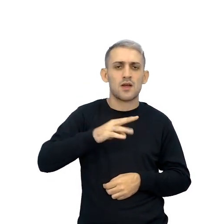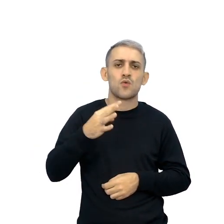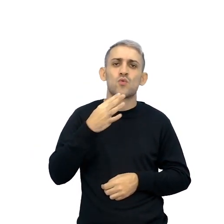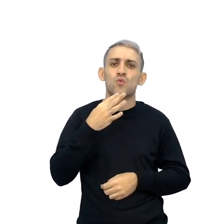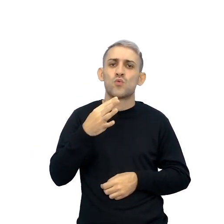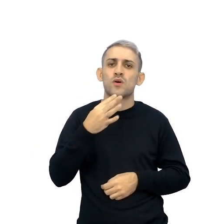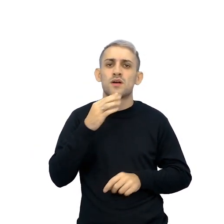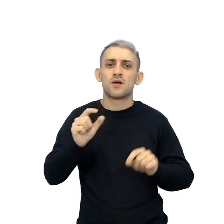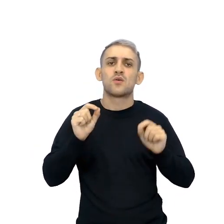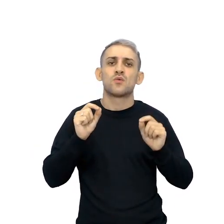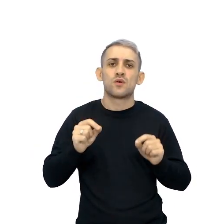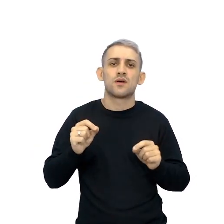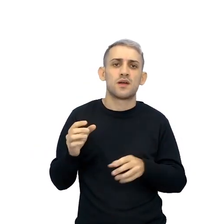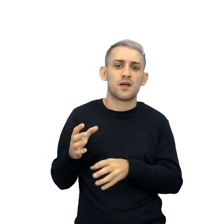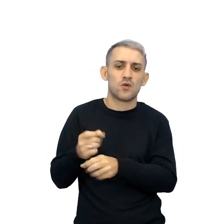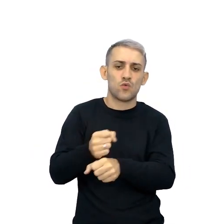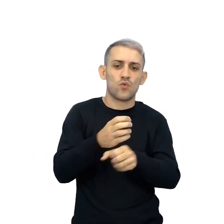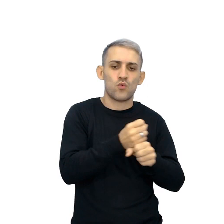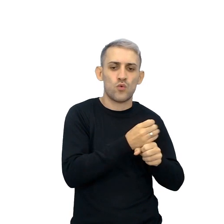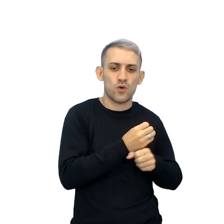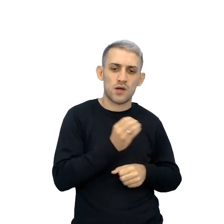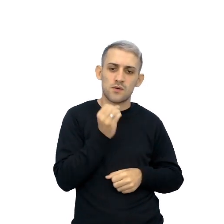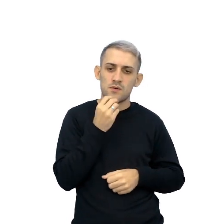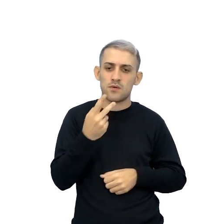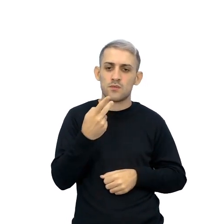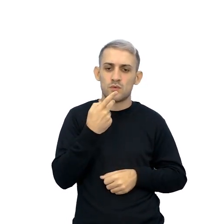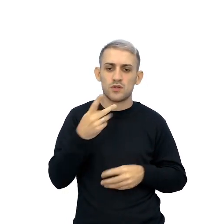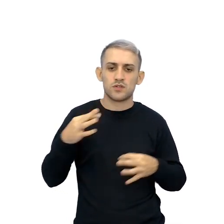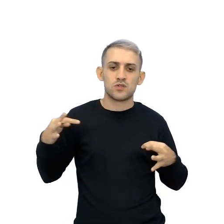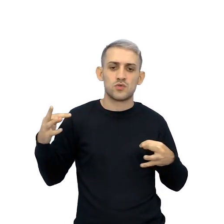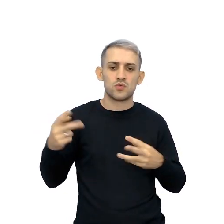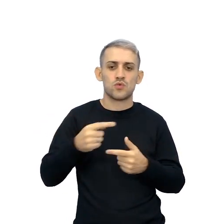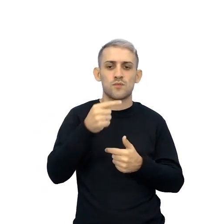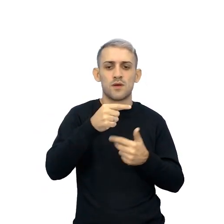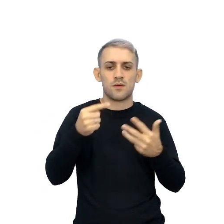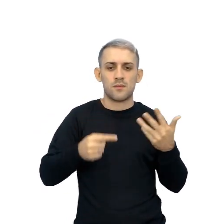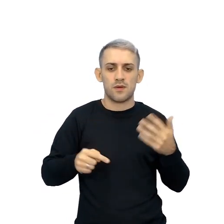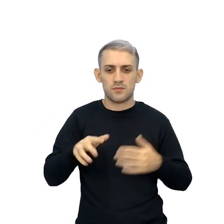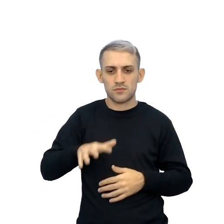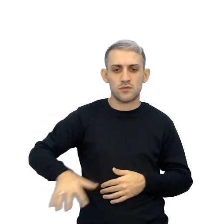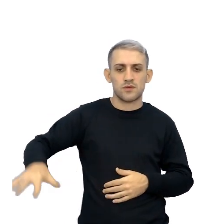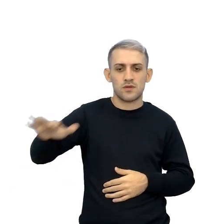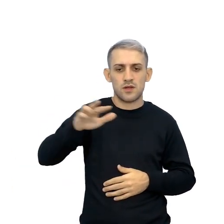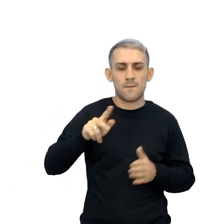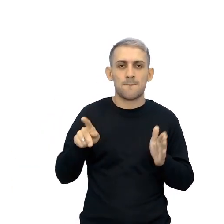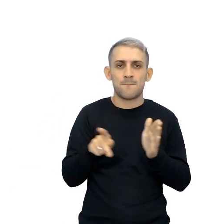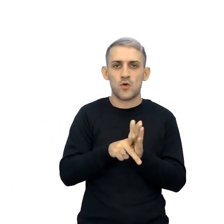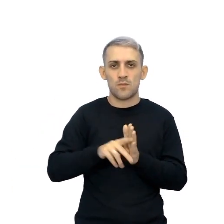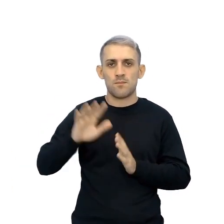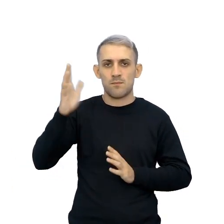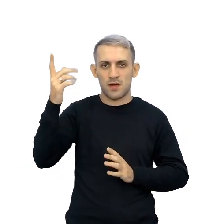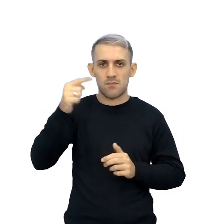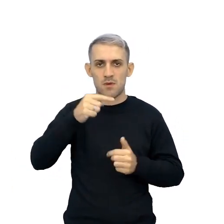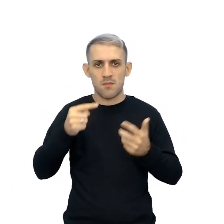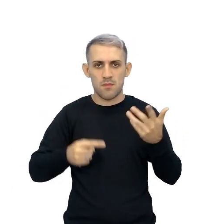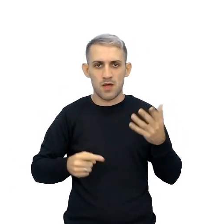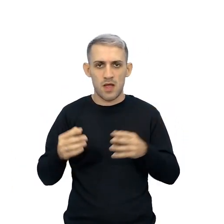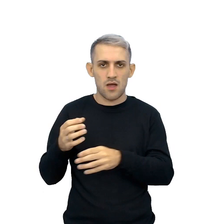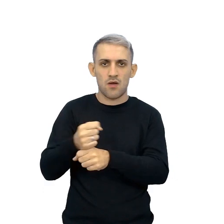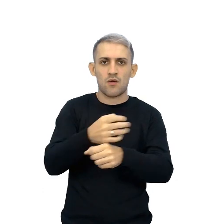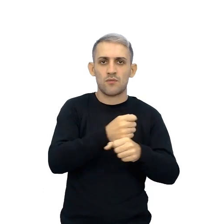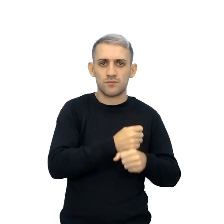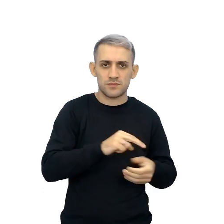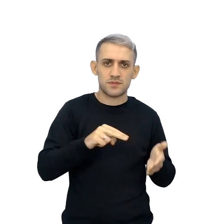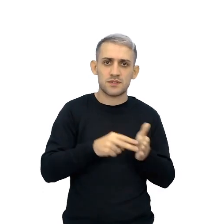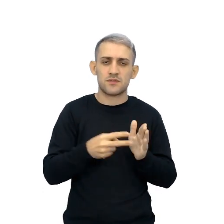que a soma das probabilidades de todos os elementos, né, do espaço amostral, de todos os eventos, né, por assim dizer,